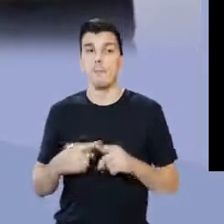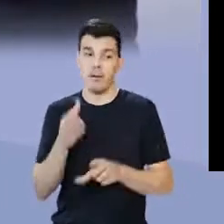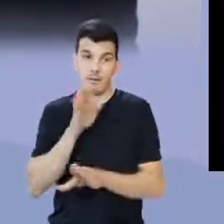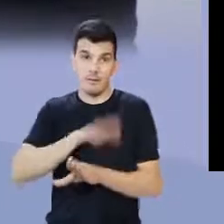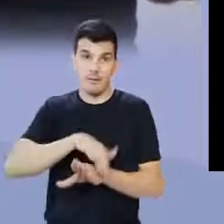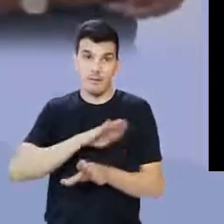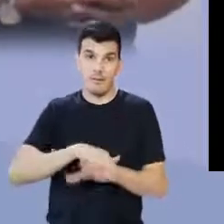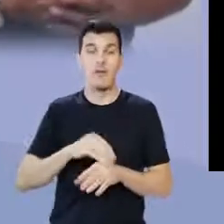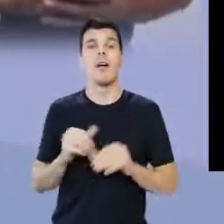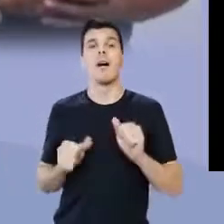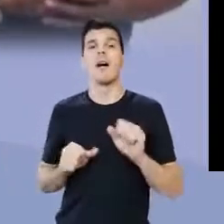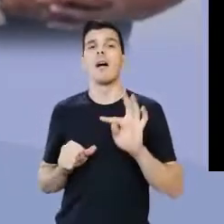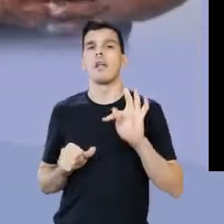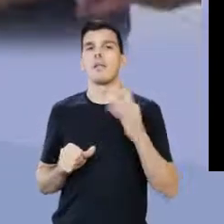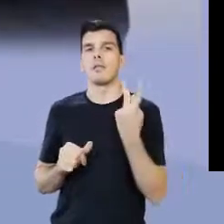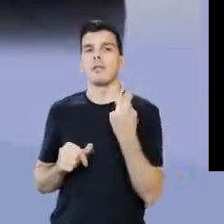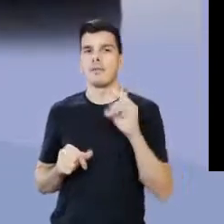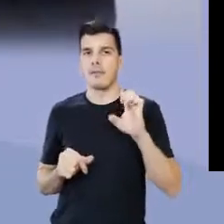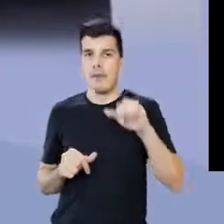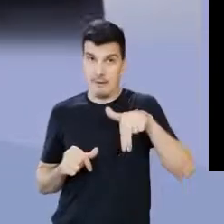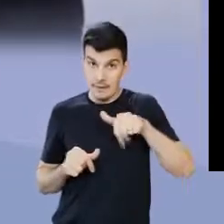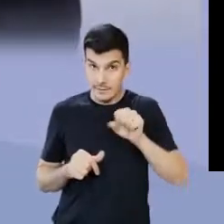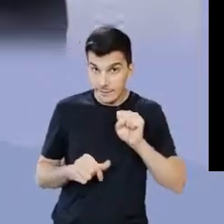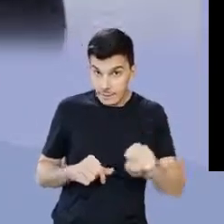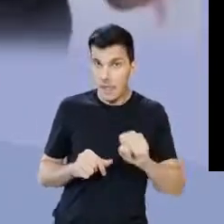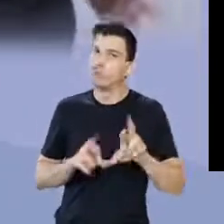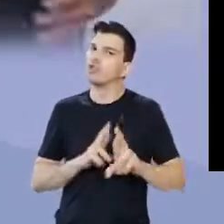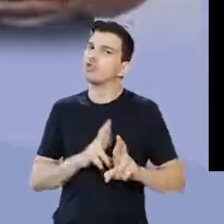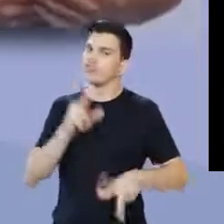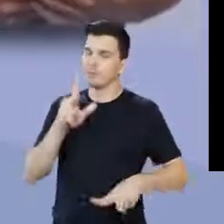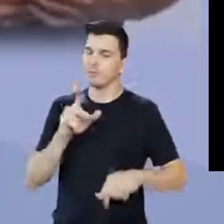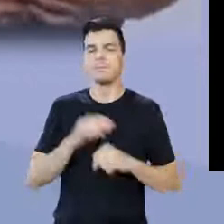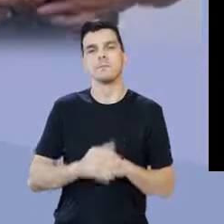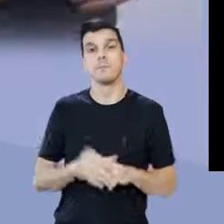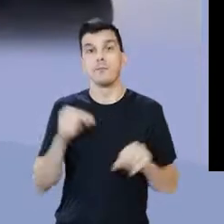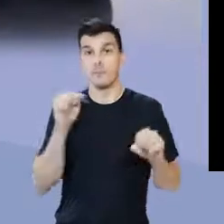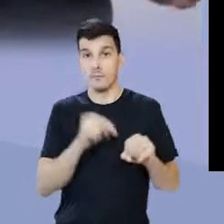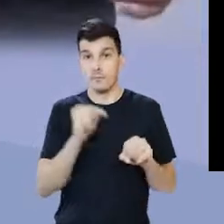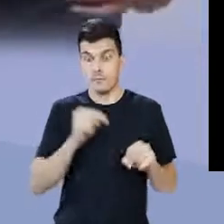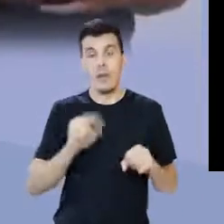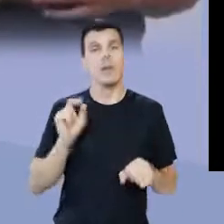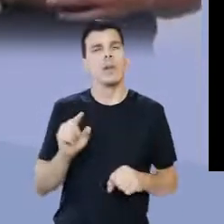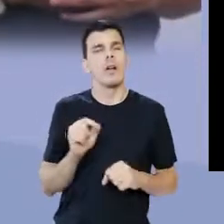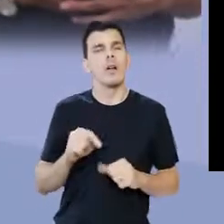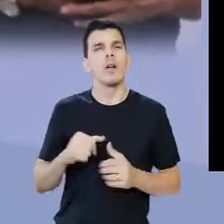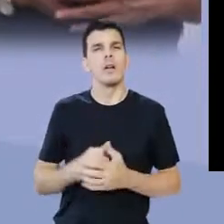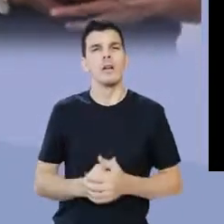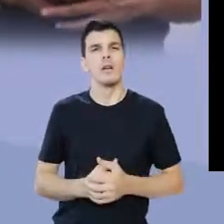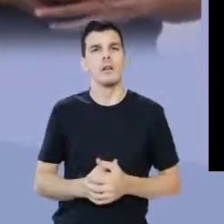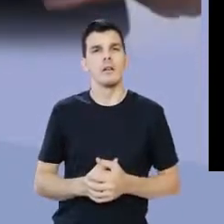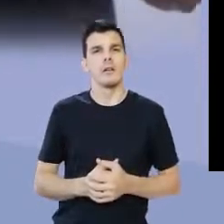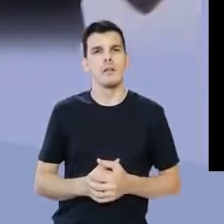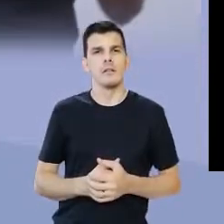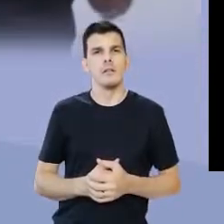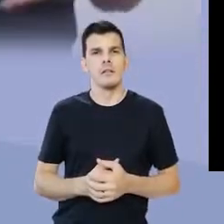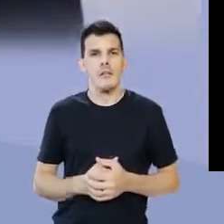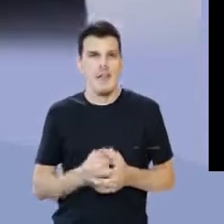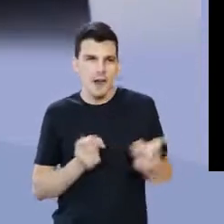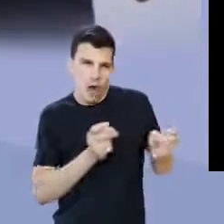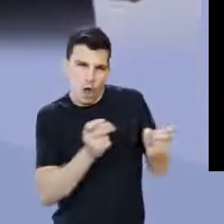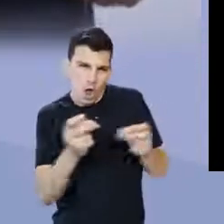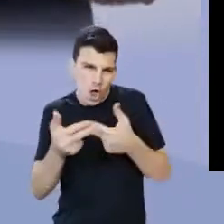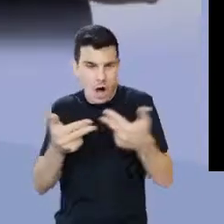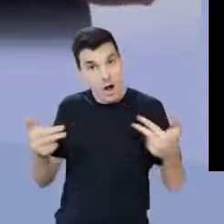outro lado você tem Atenas. Lá, realmente diferente. Atenas está à beira-mar. Vivia por